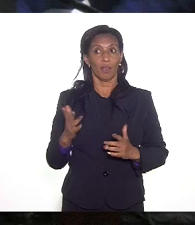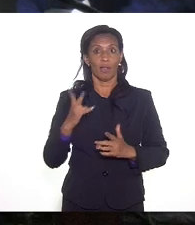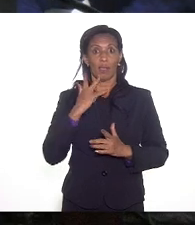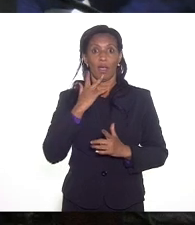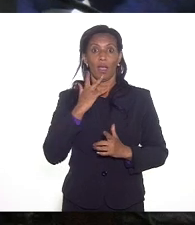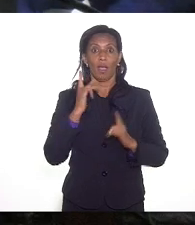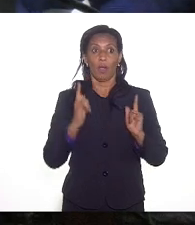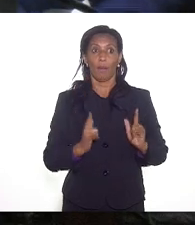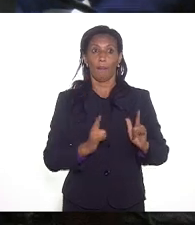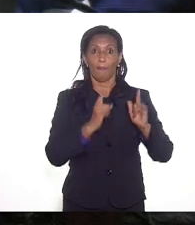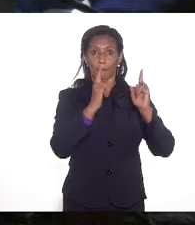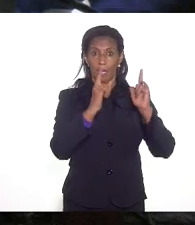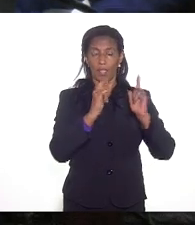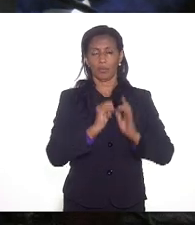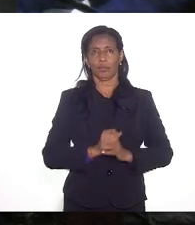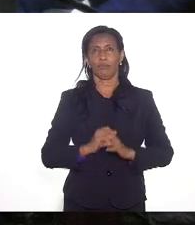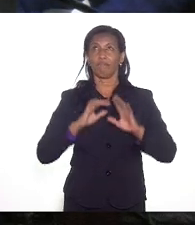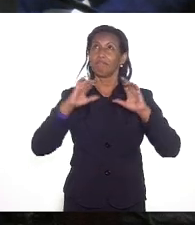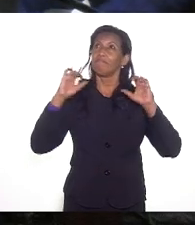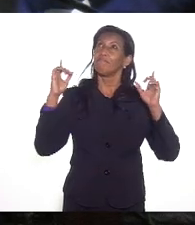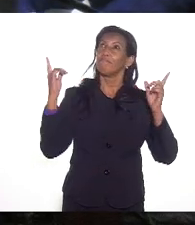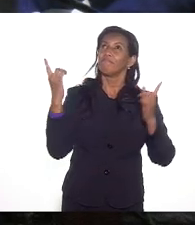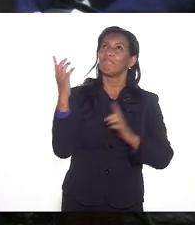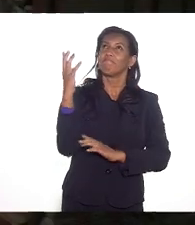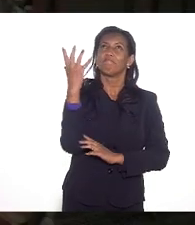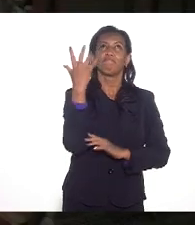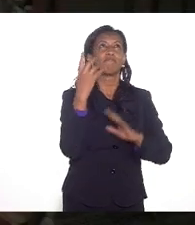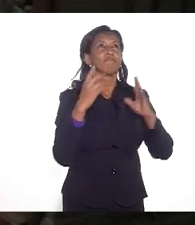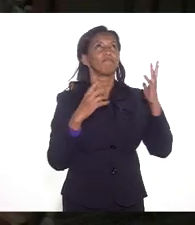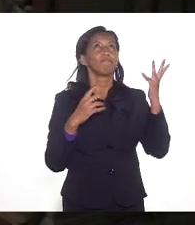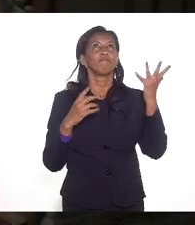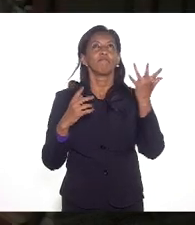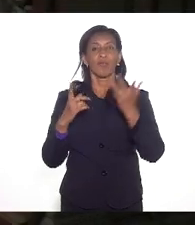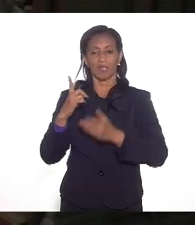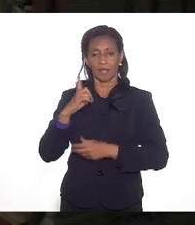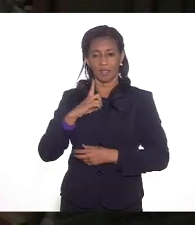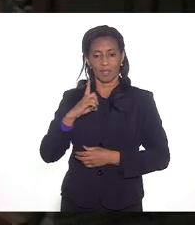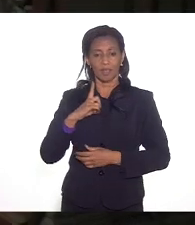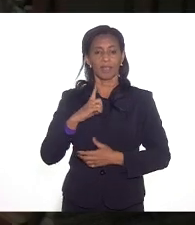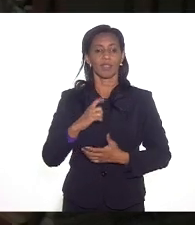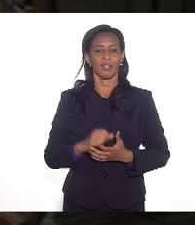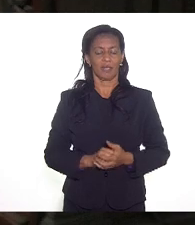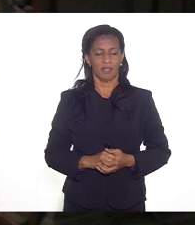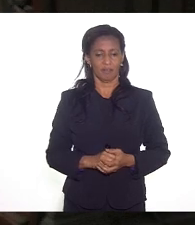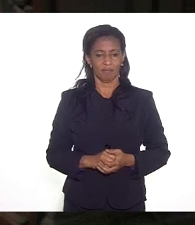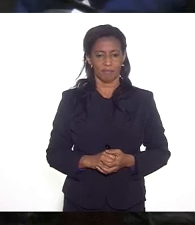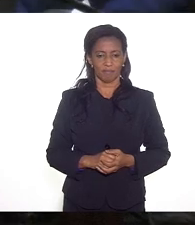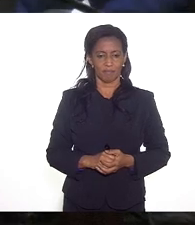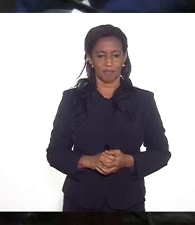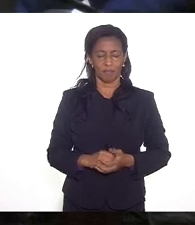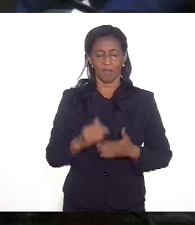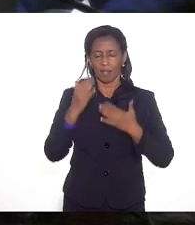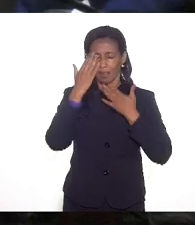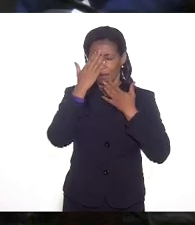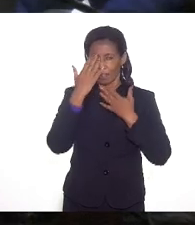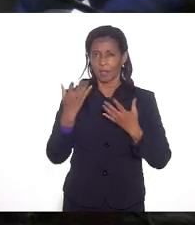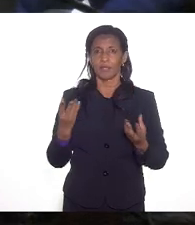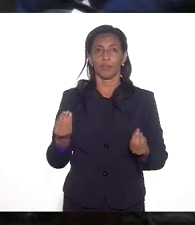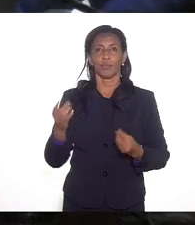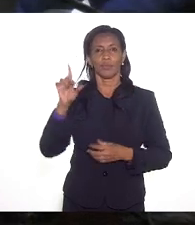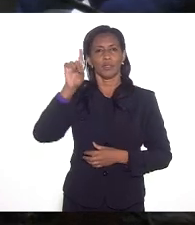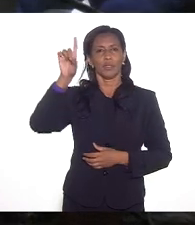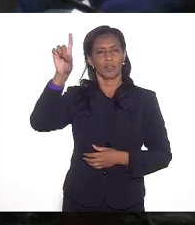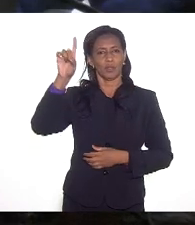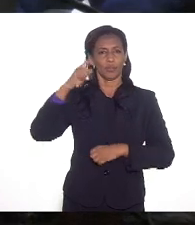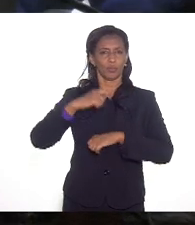prédio Palácio Tiradentes eu tenho a agradecer muito a Deus